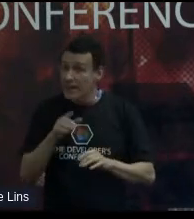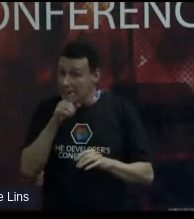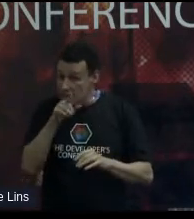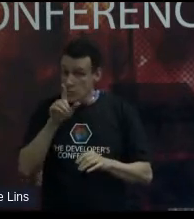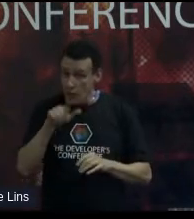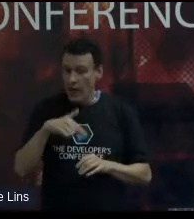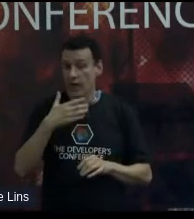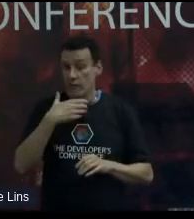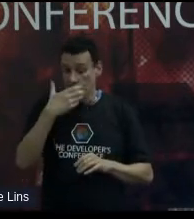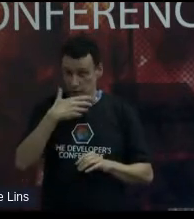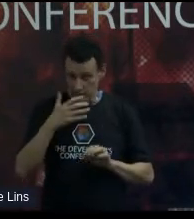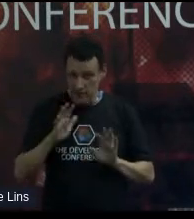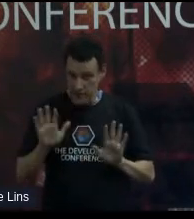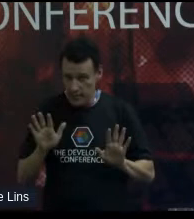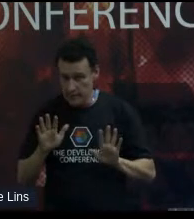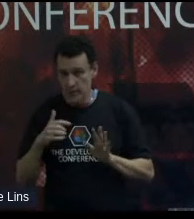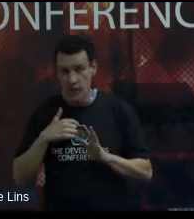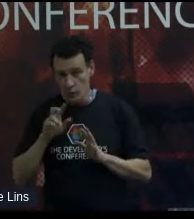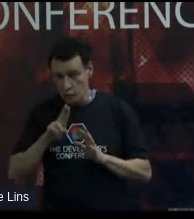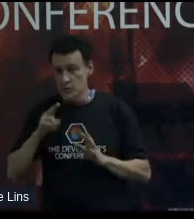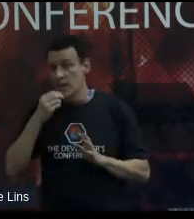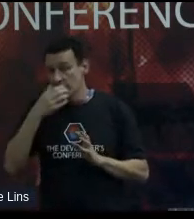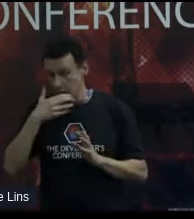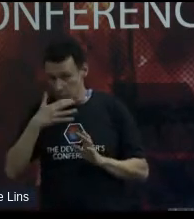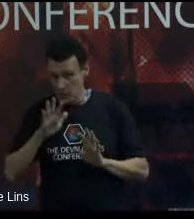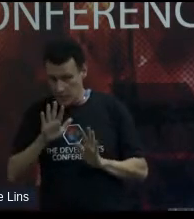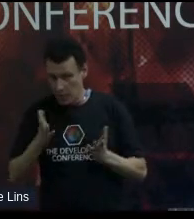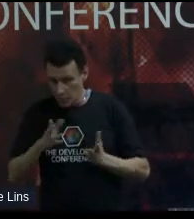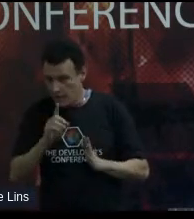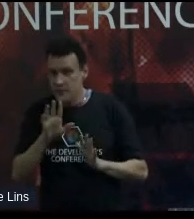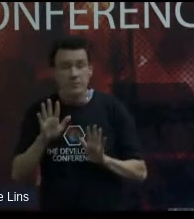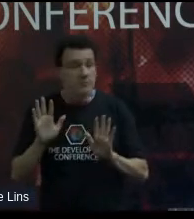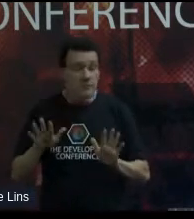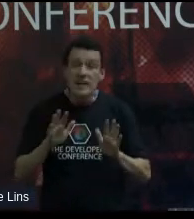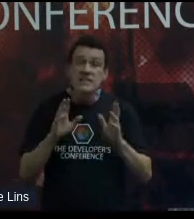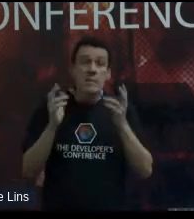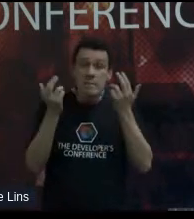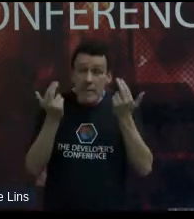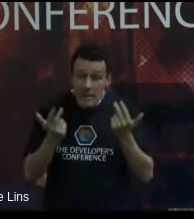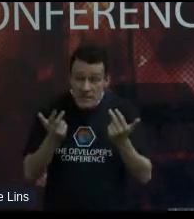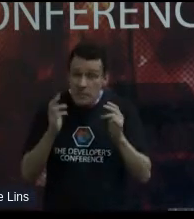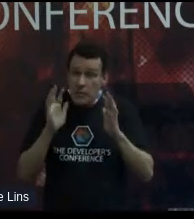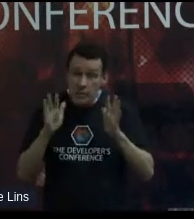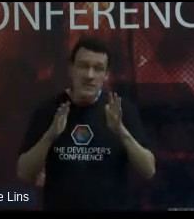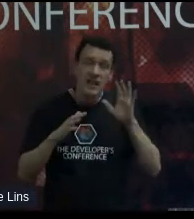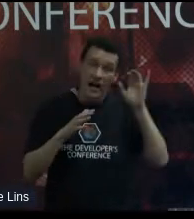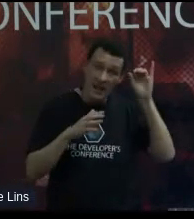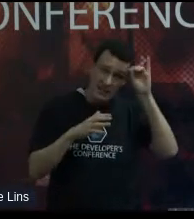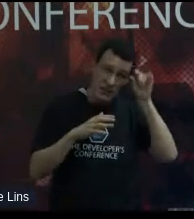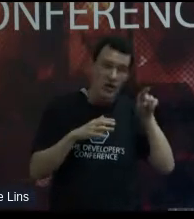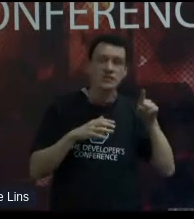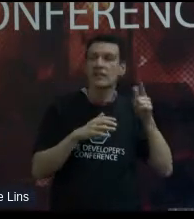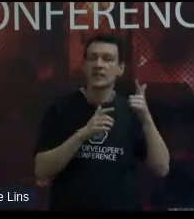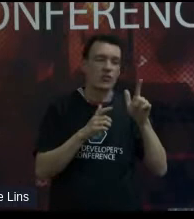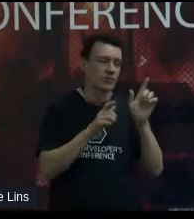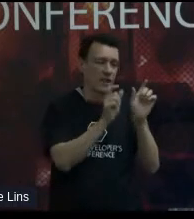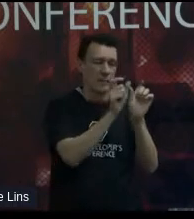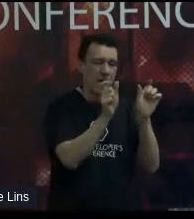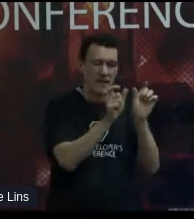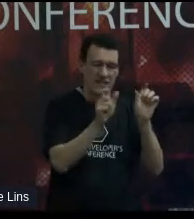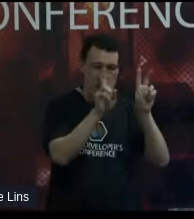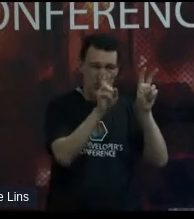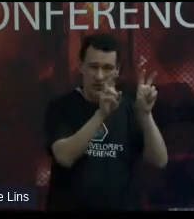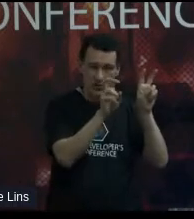mesmo fluxo, mesmo tipo de tela, porém no Android ela estava sem a marcação semântica de títulos, e